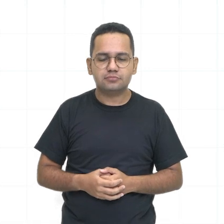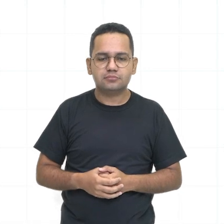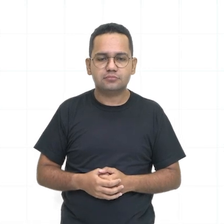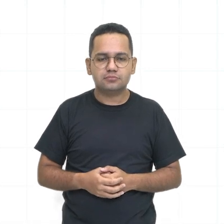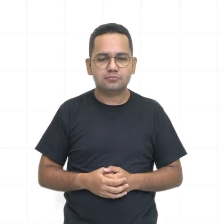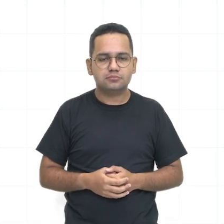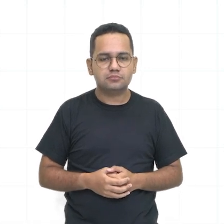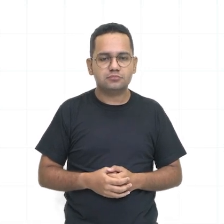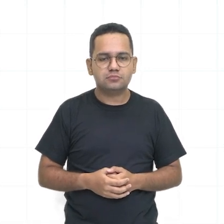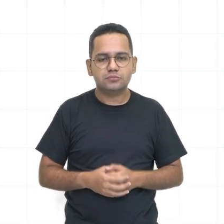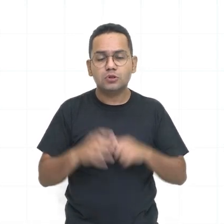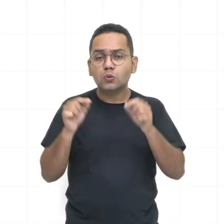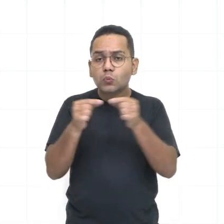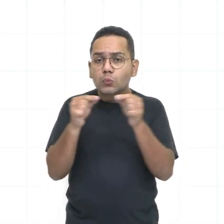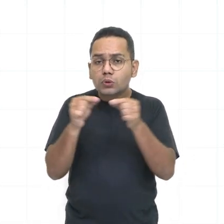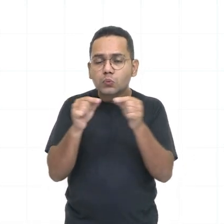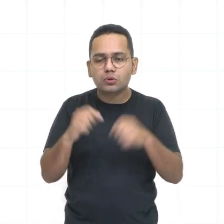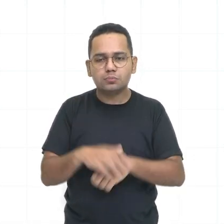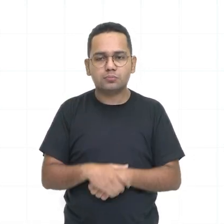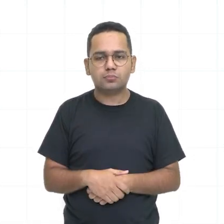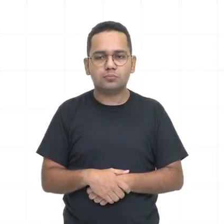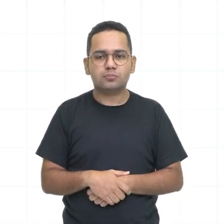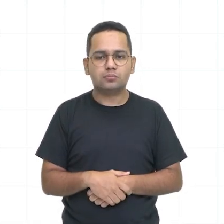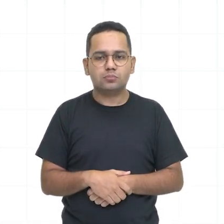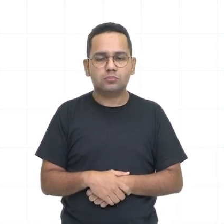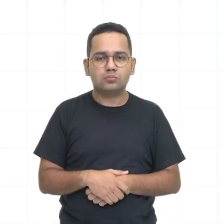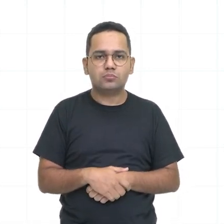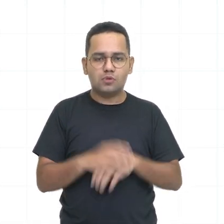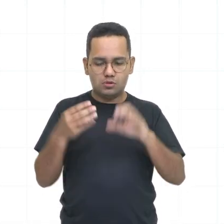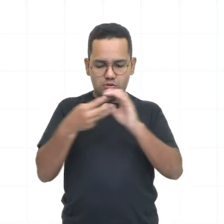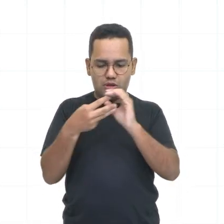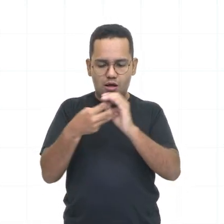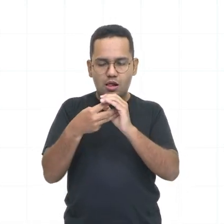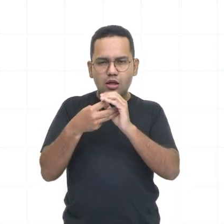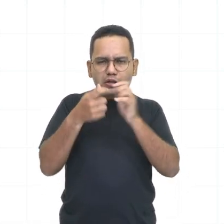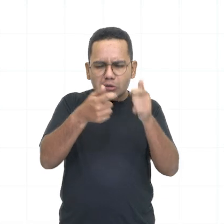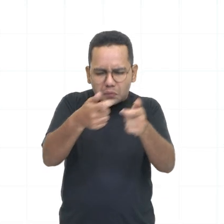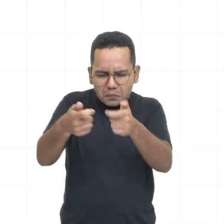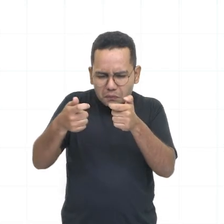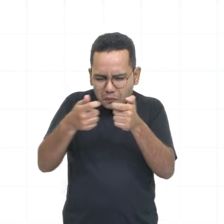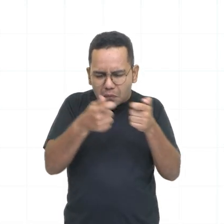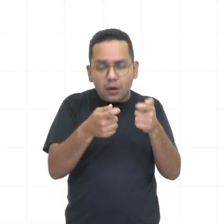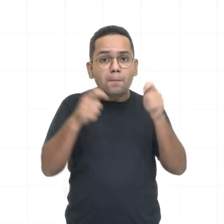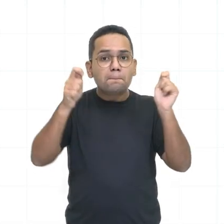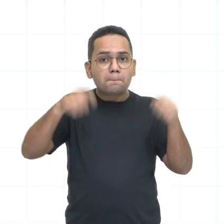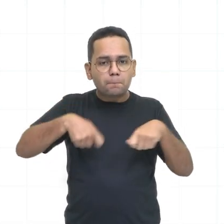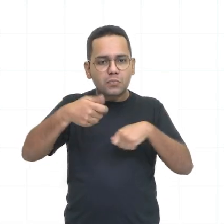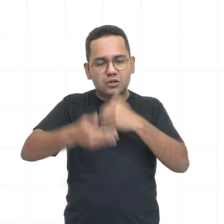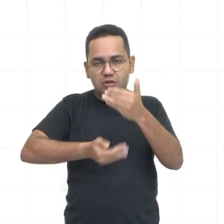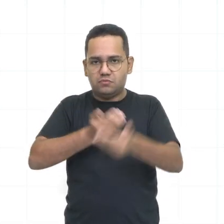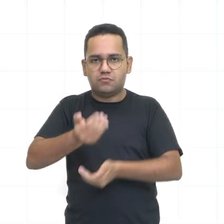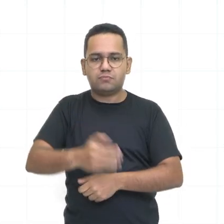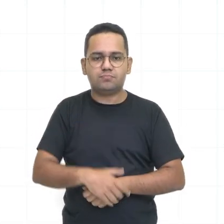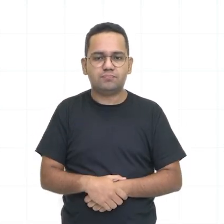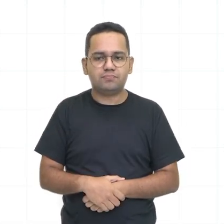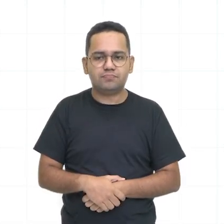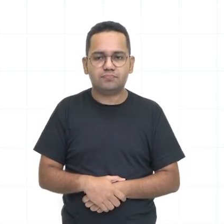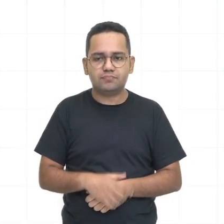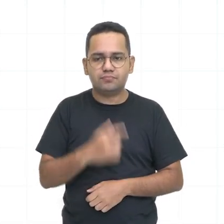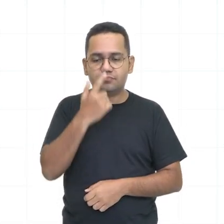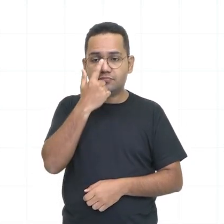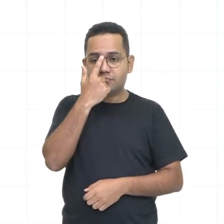citoplasmáticas, que são esses pequenos órgãos que vão fazer com que a célula funcione. E para que a gente entenda um pouquinho sobre